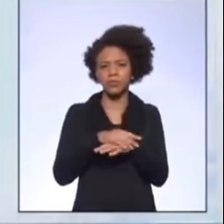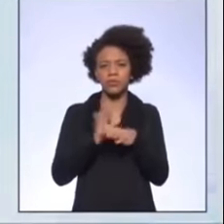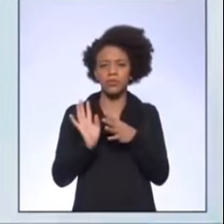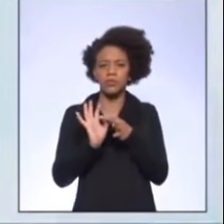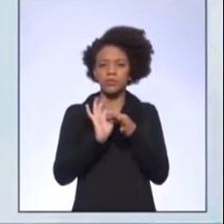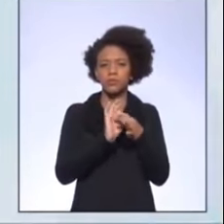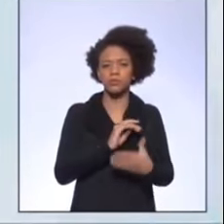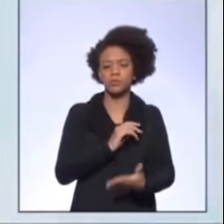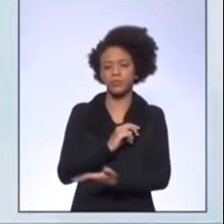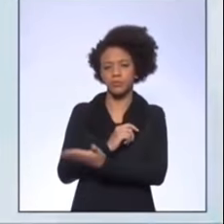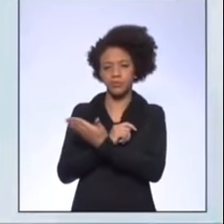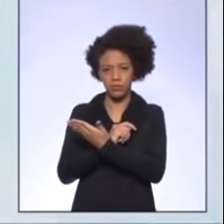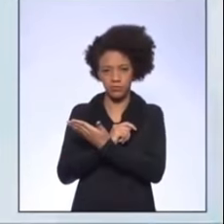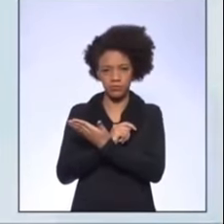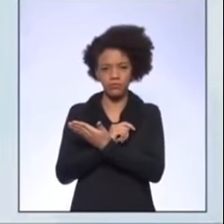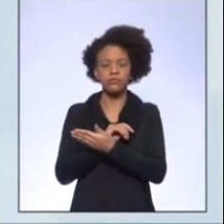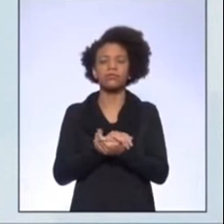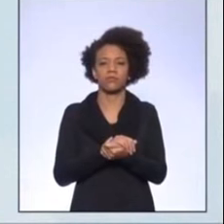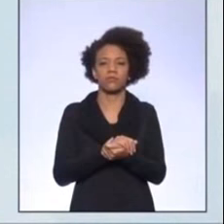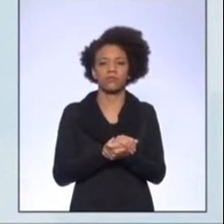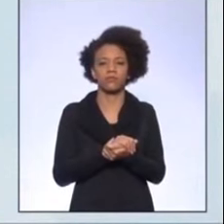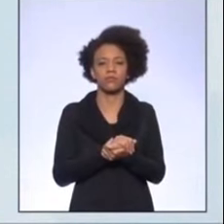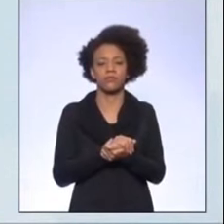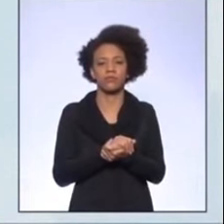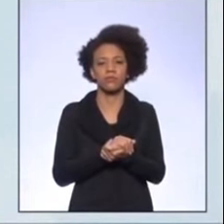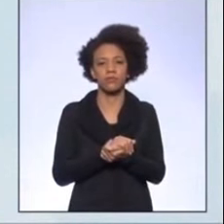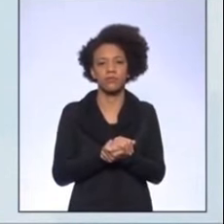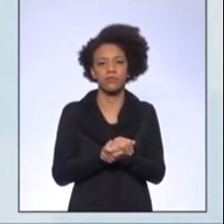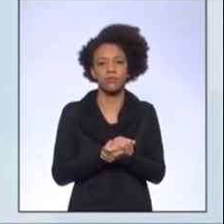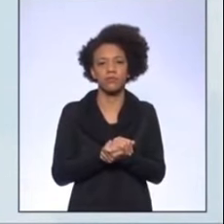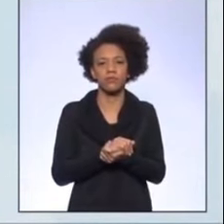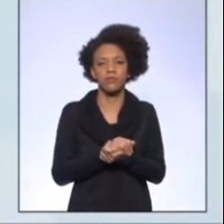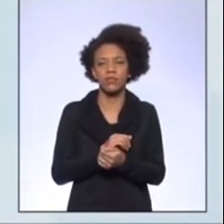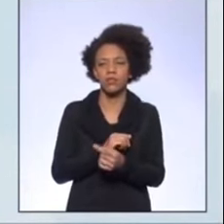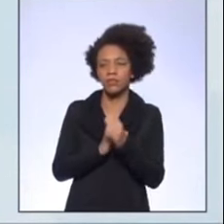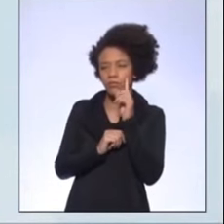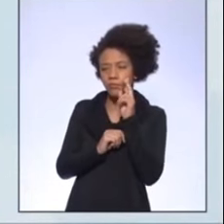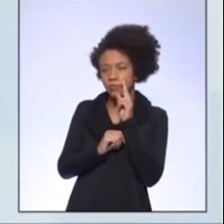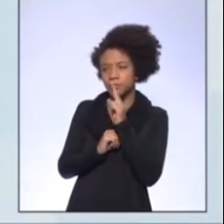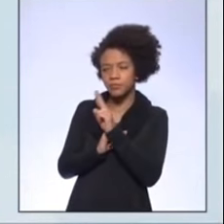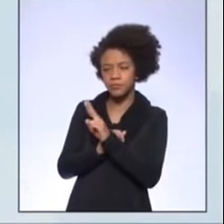sistema circulatório. Isso. Bom, dá uma olhadinha aí.